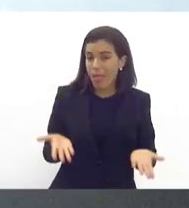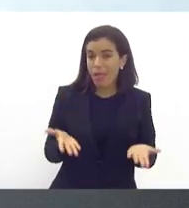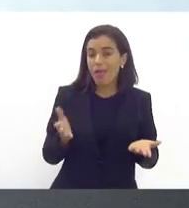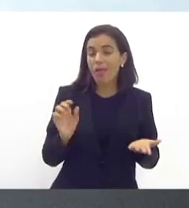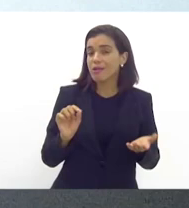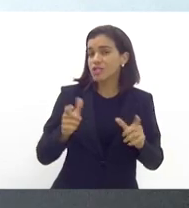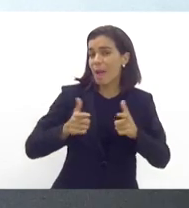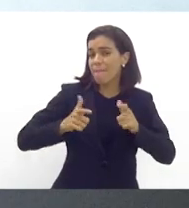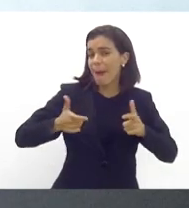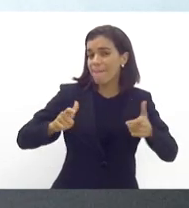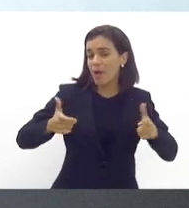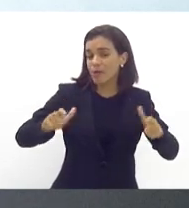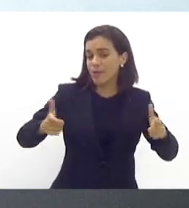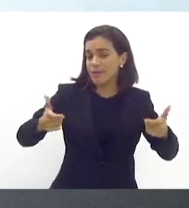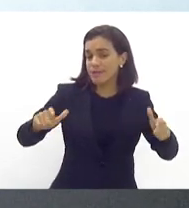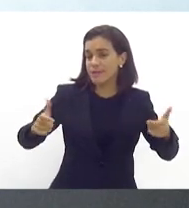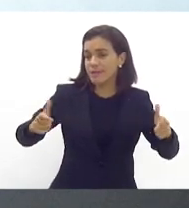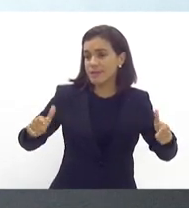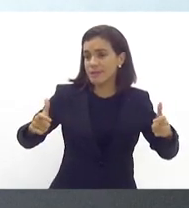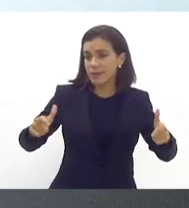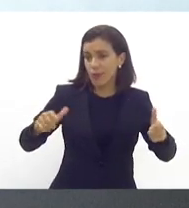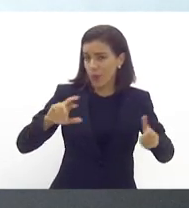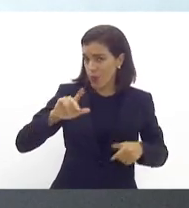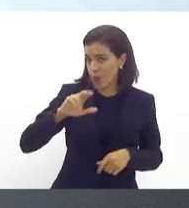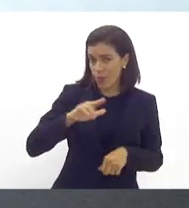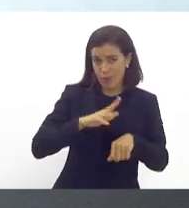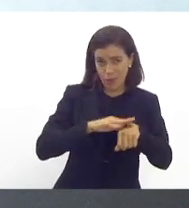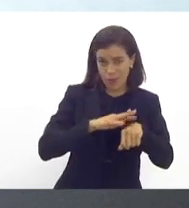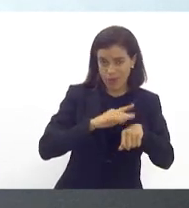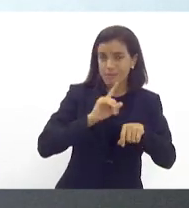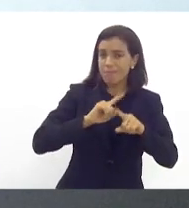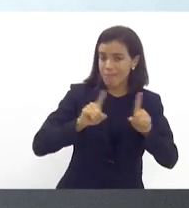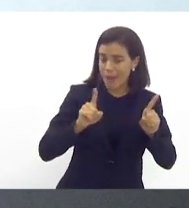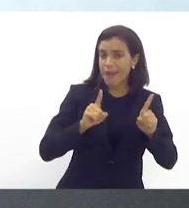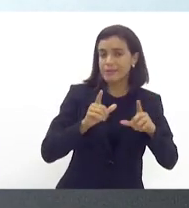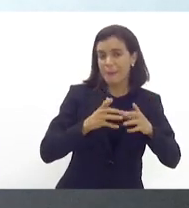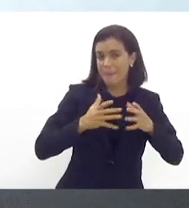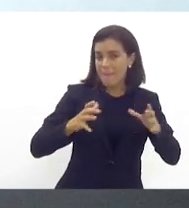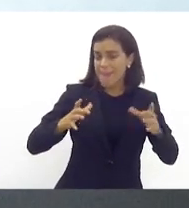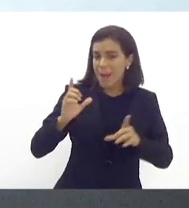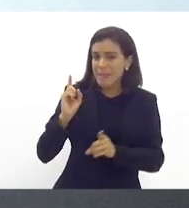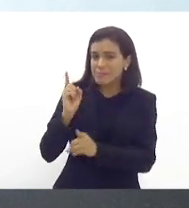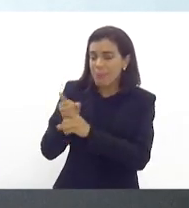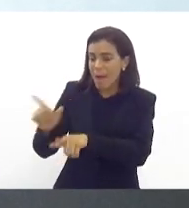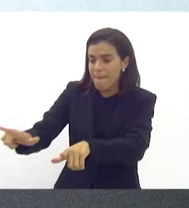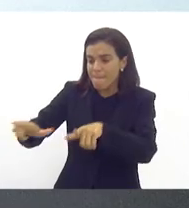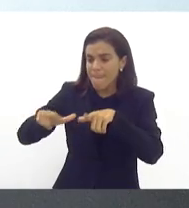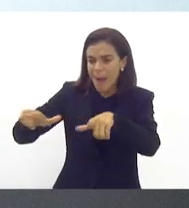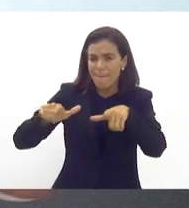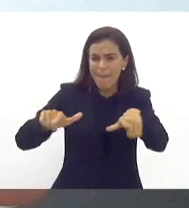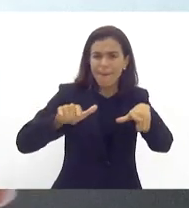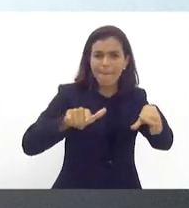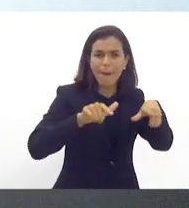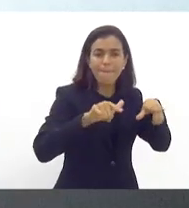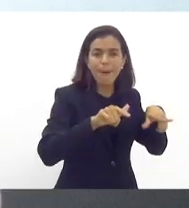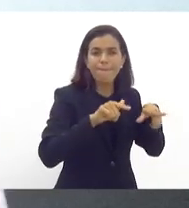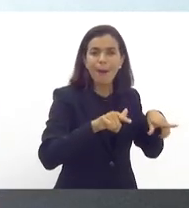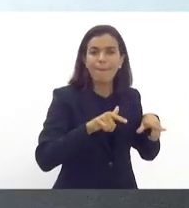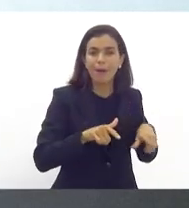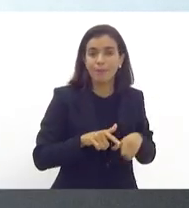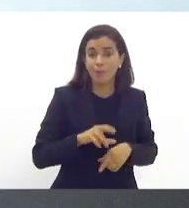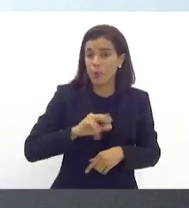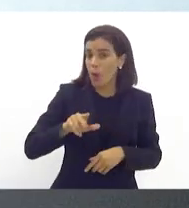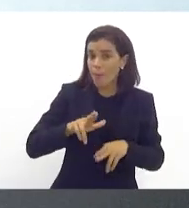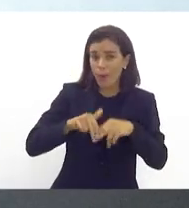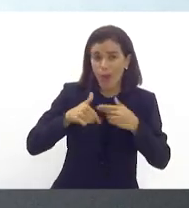que cresce não é uma doença mas cresce tá cada vez mais diagnosticado porque na verdade não é que estejam nascendo Novas